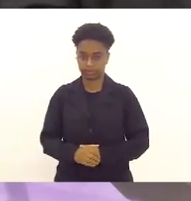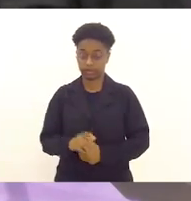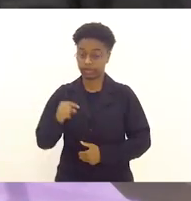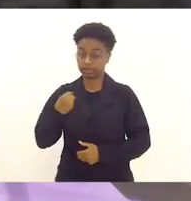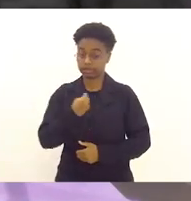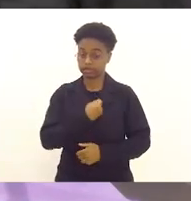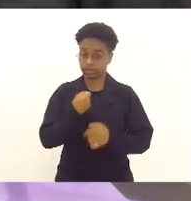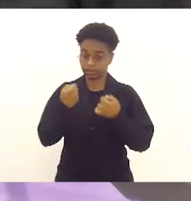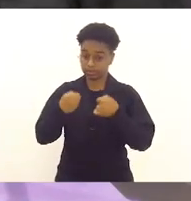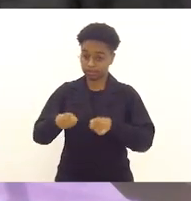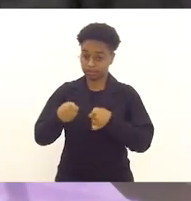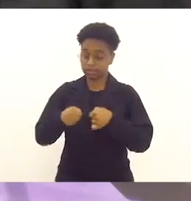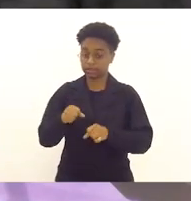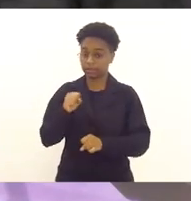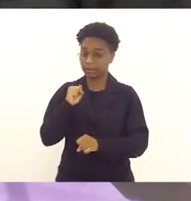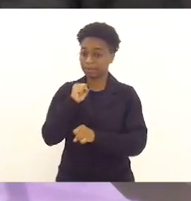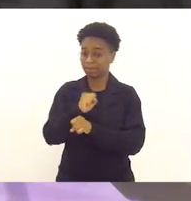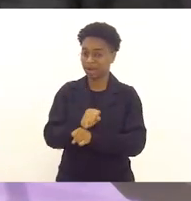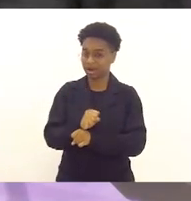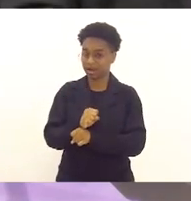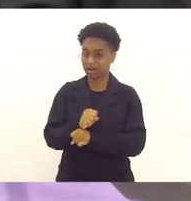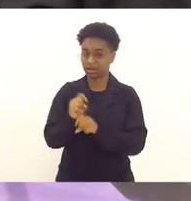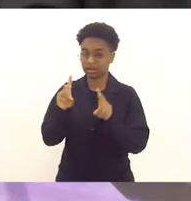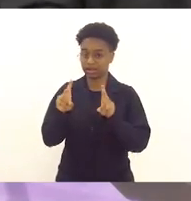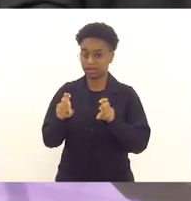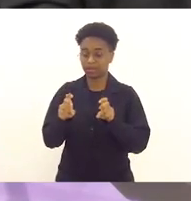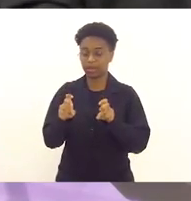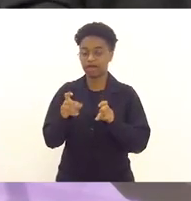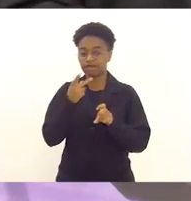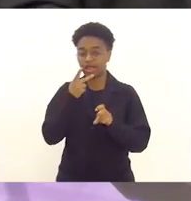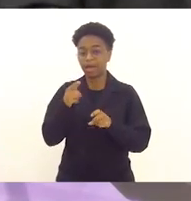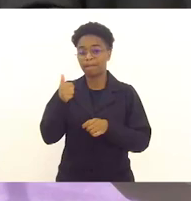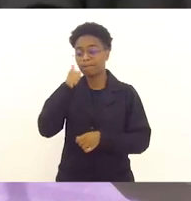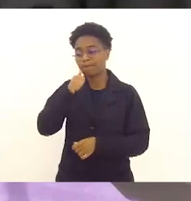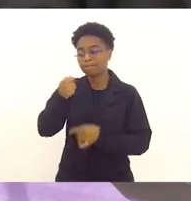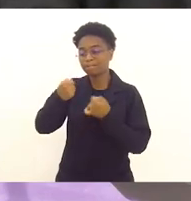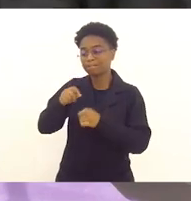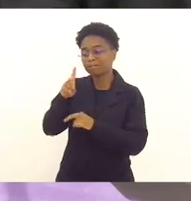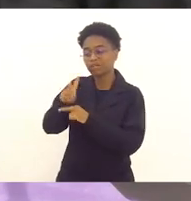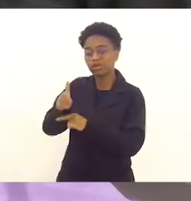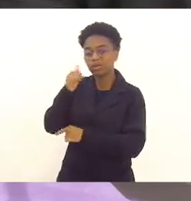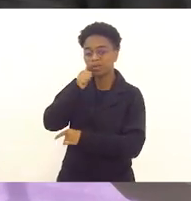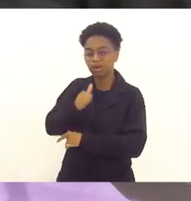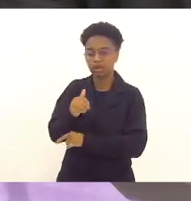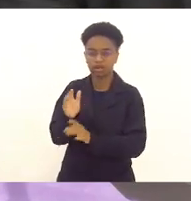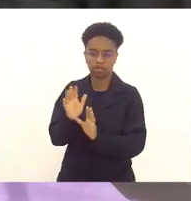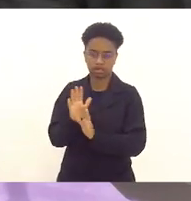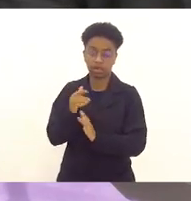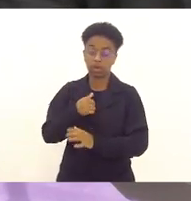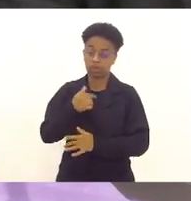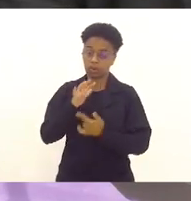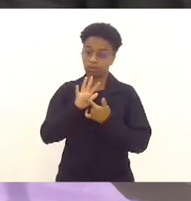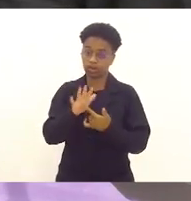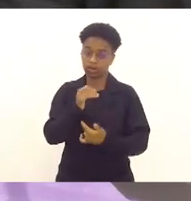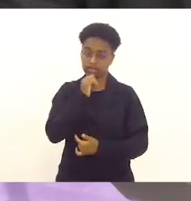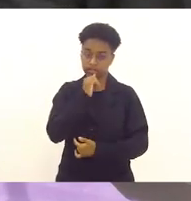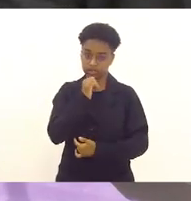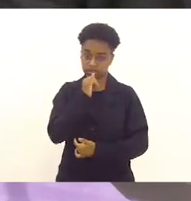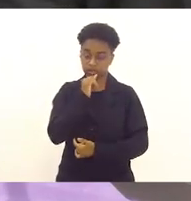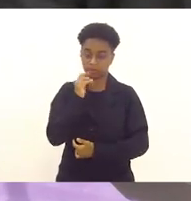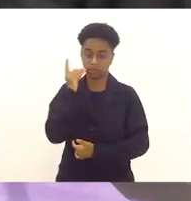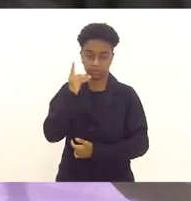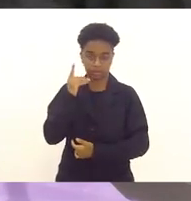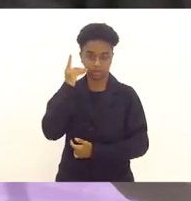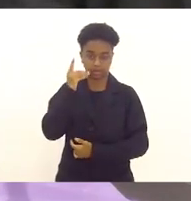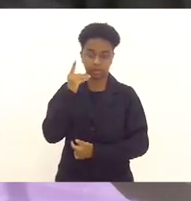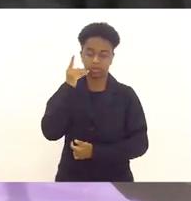precisa parar com esse negócio de dividir mulher tem que proteger mulher eu dei aquele exemplo da doutora da nossa das nossas